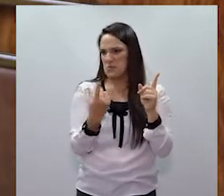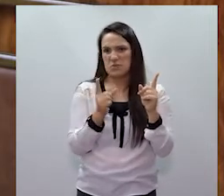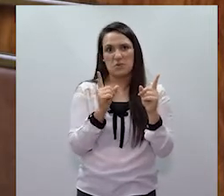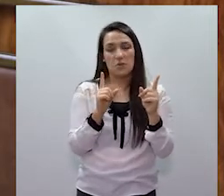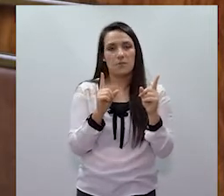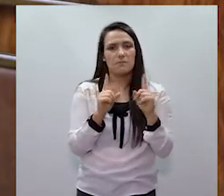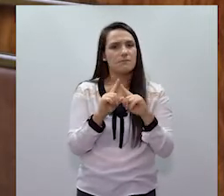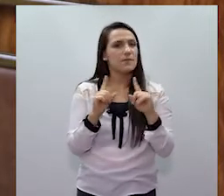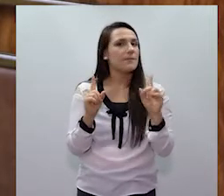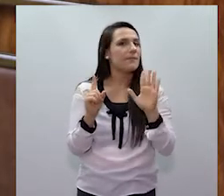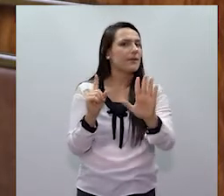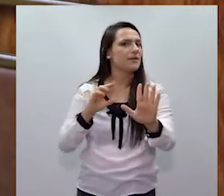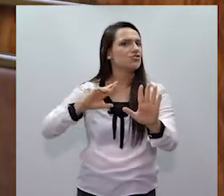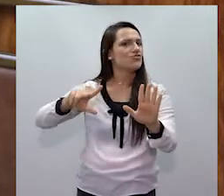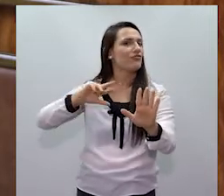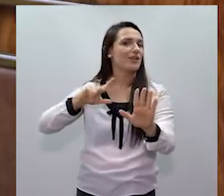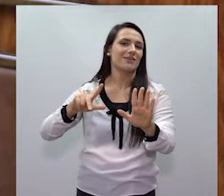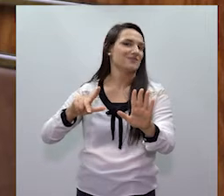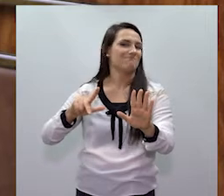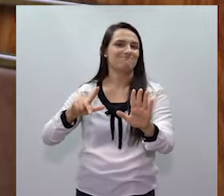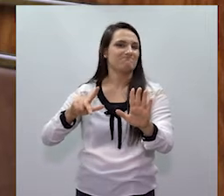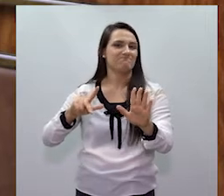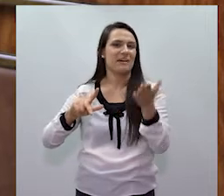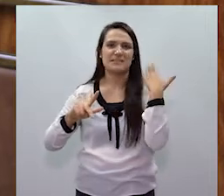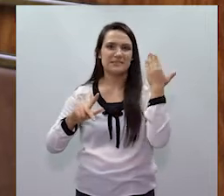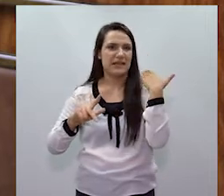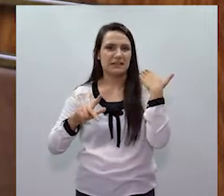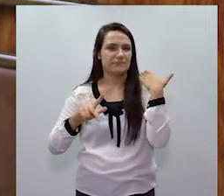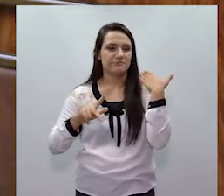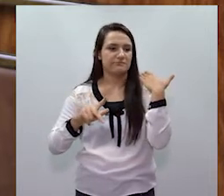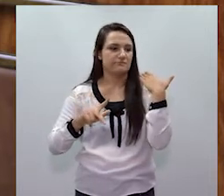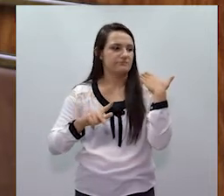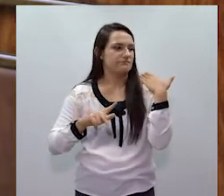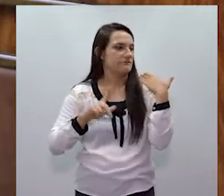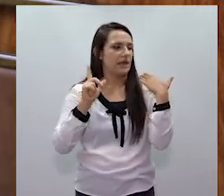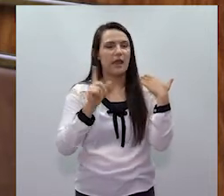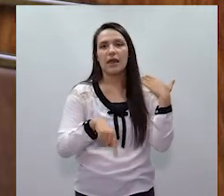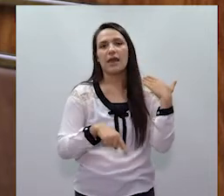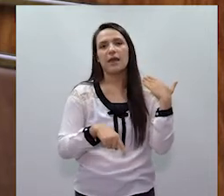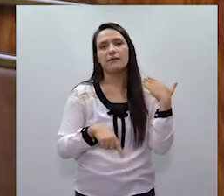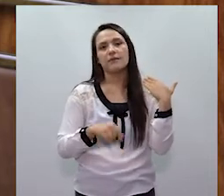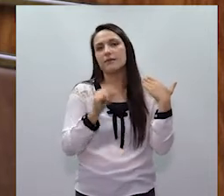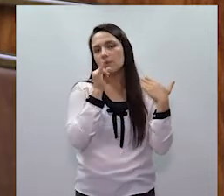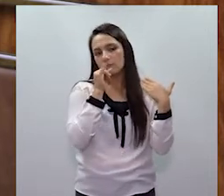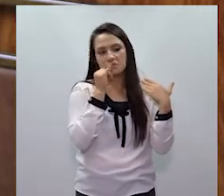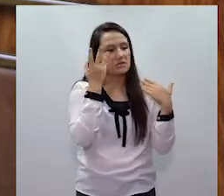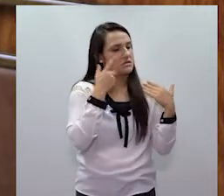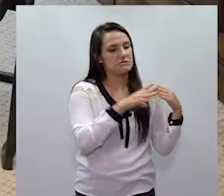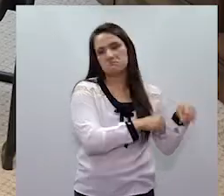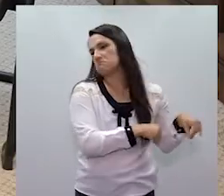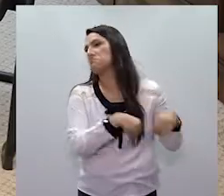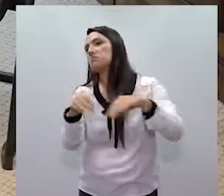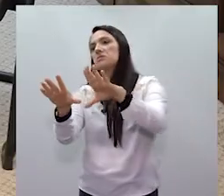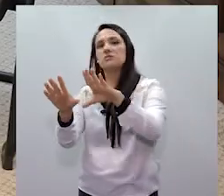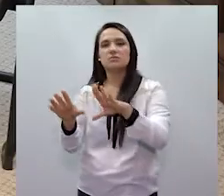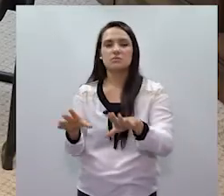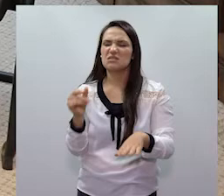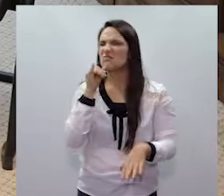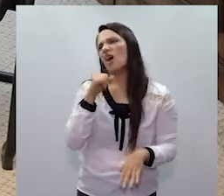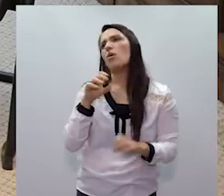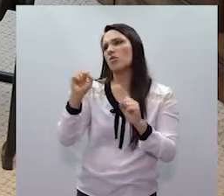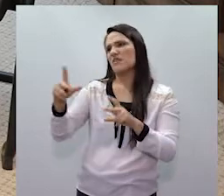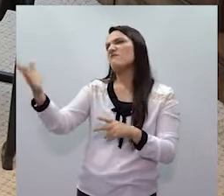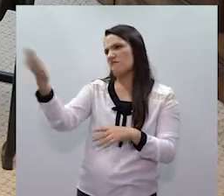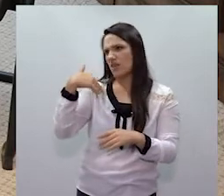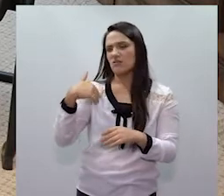o que se fazia no Brasil no passado não era a adoção, era pegar para criar. Então você levava uma criança para